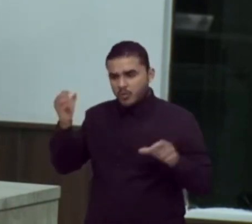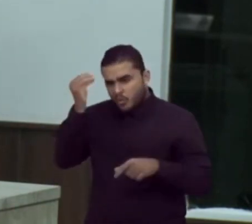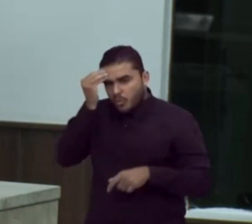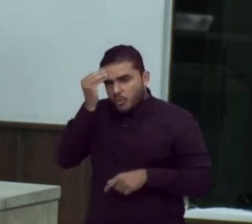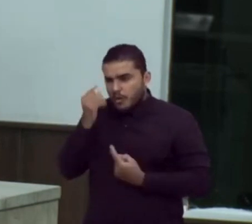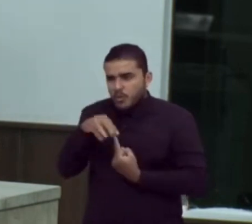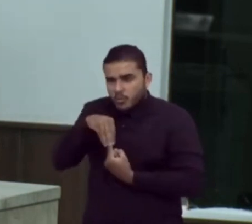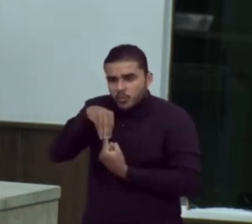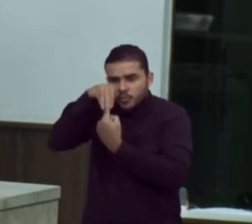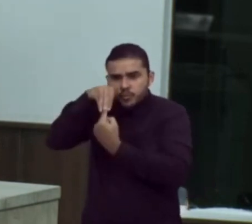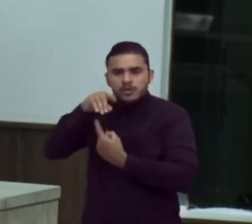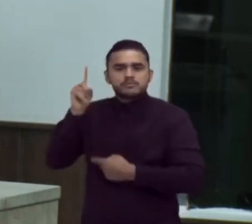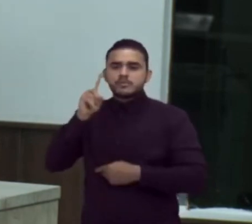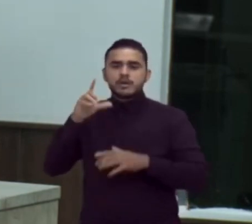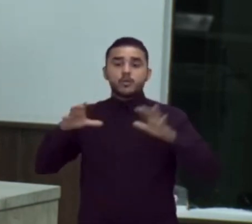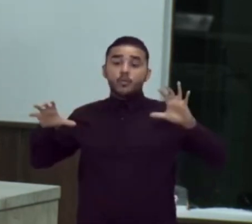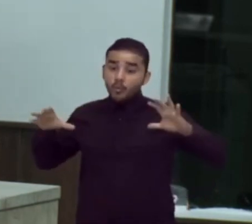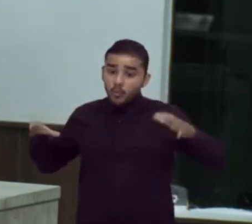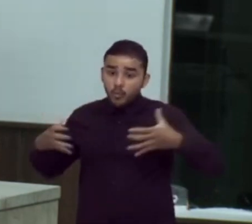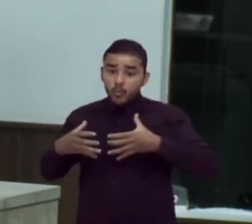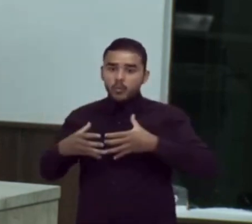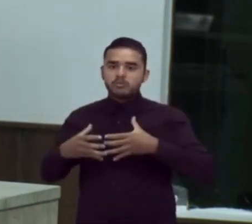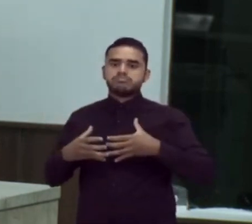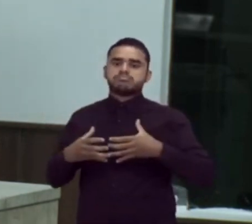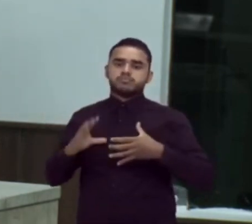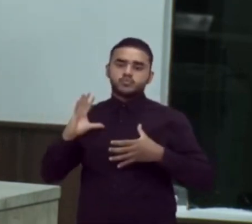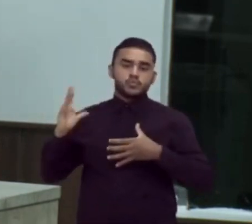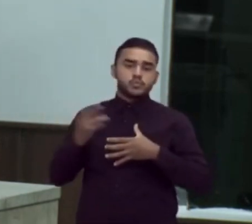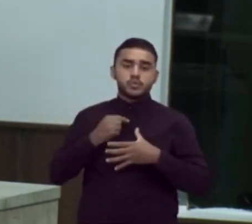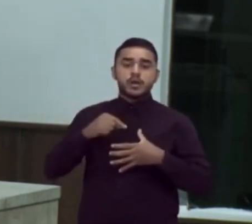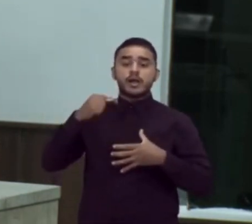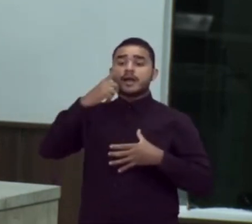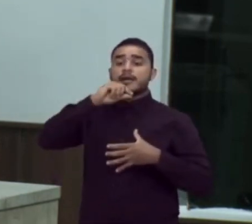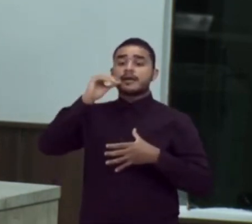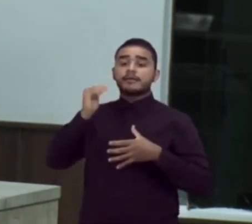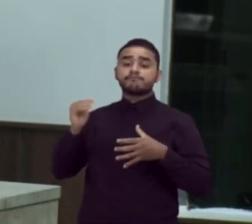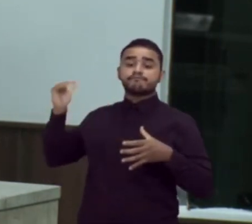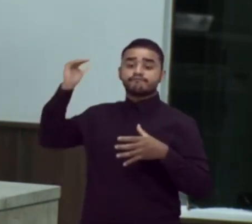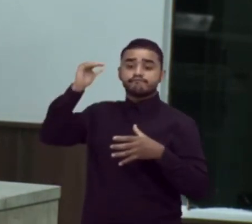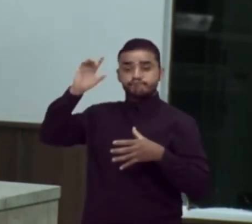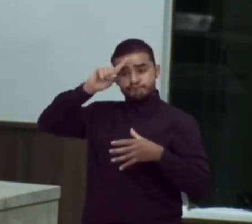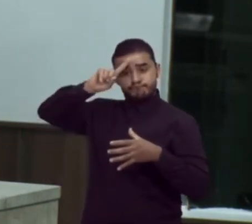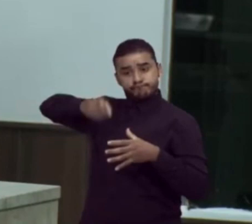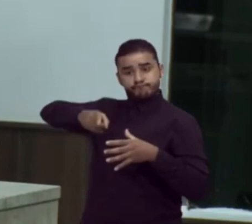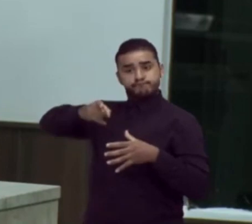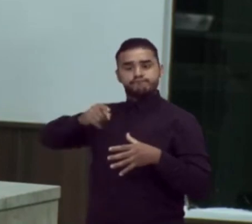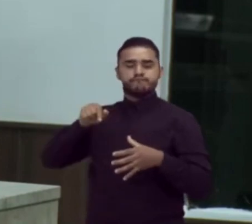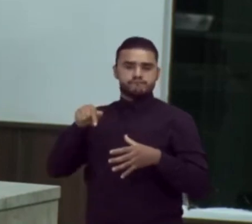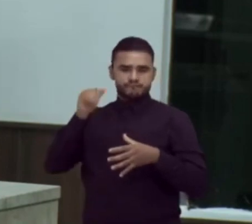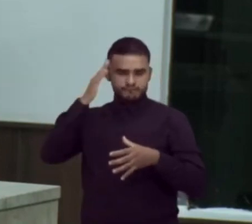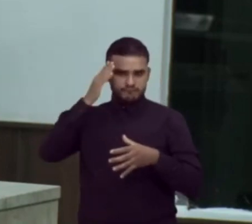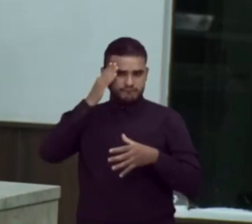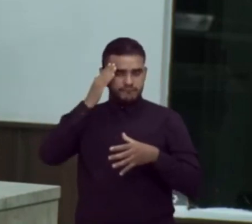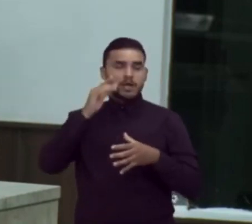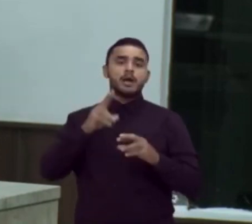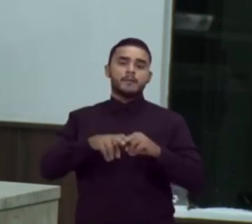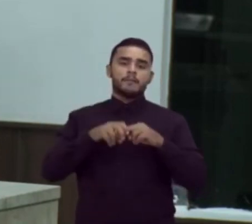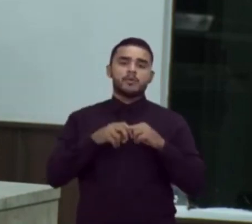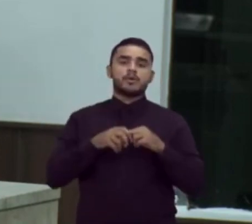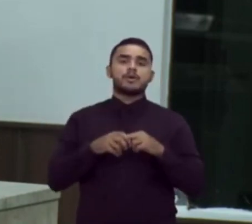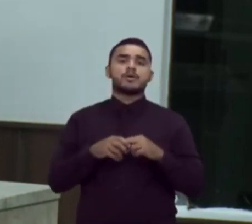orientação acima deles. Então, aqui não é nenhum ataque individual a nenhum servidor, mas a cobrança de que haja